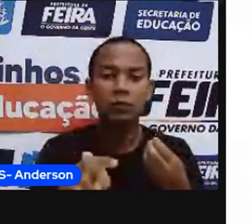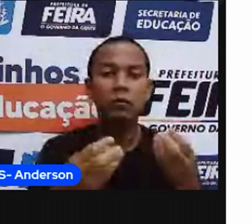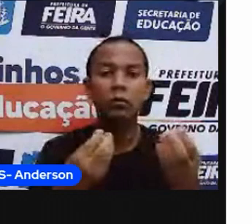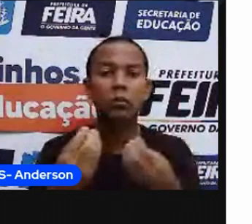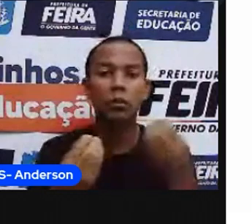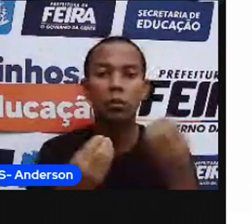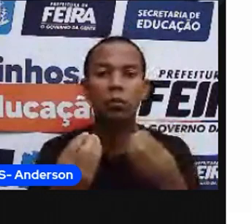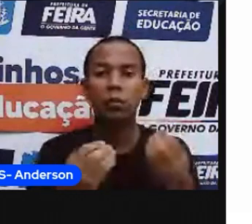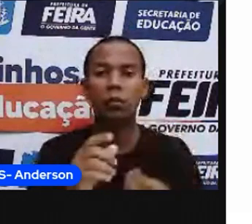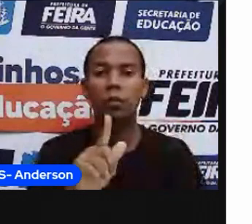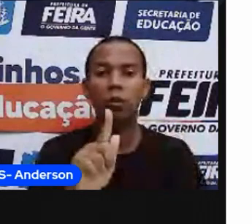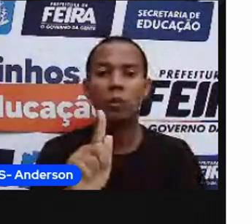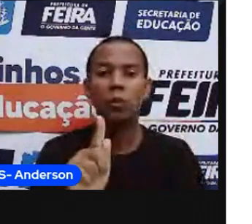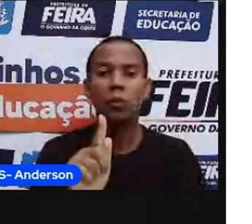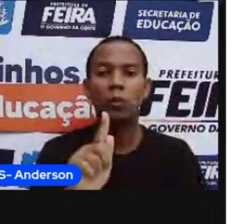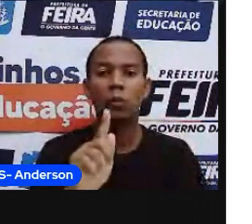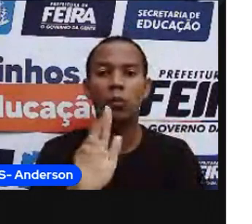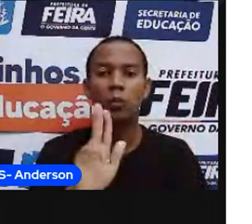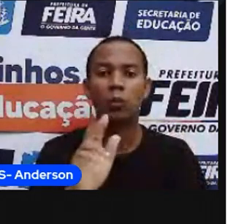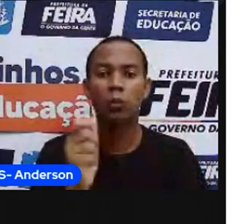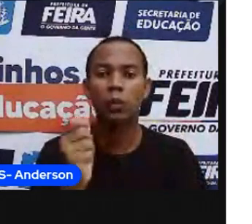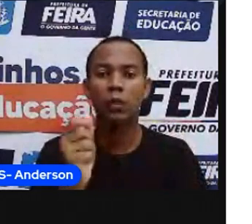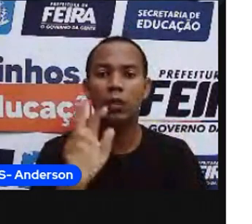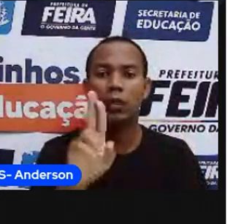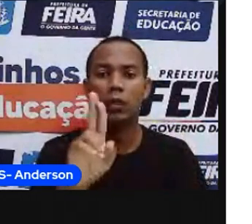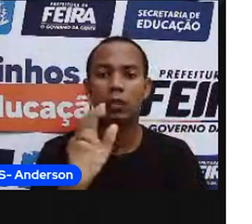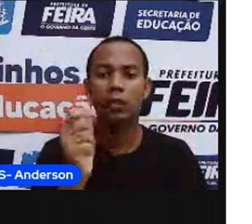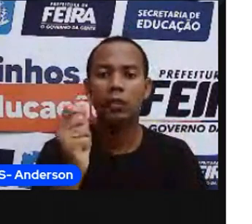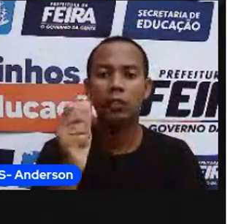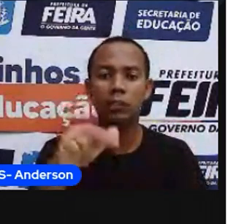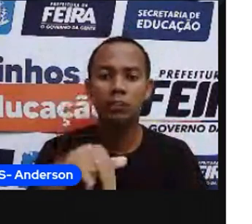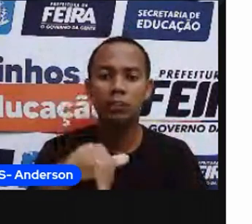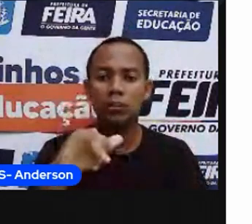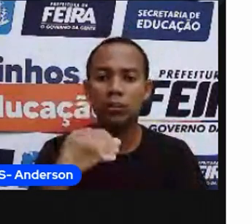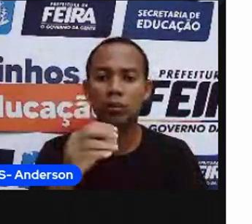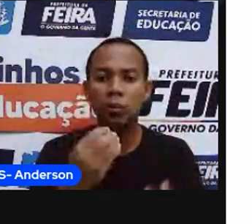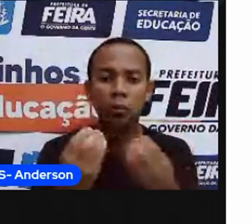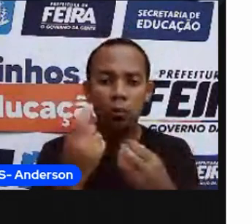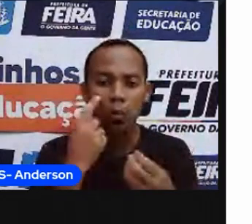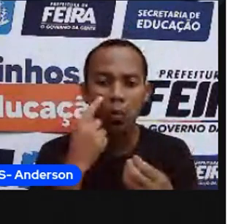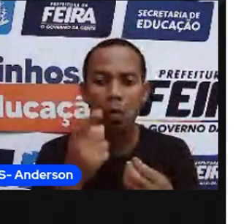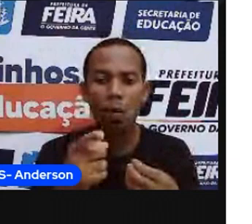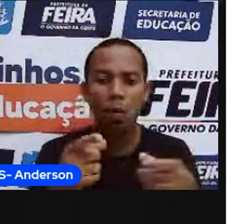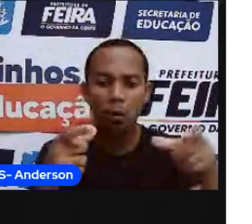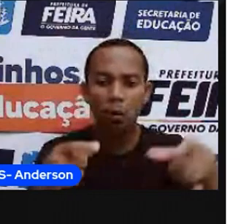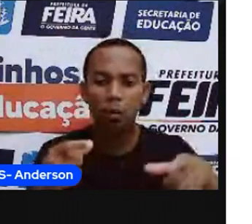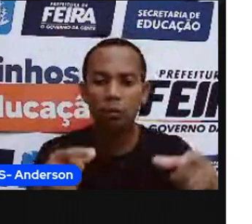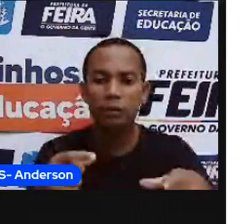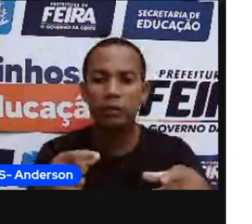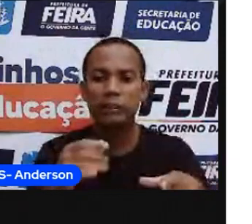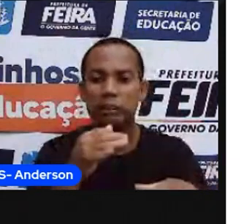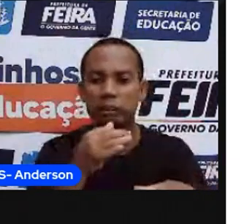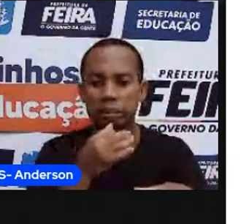né, não está livre de destruição. E olha que triste essa imagem que está aí abaixo, né? A Pro várias vezes